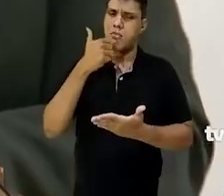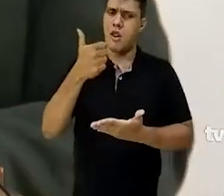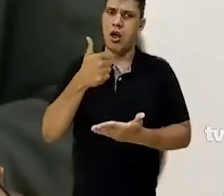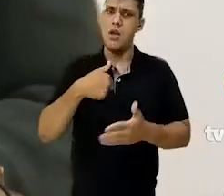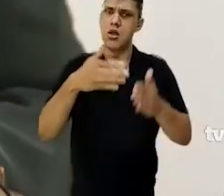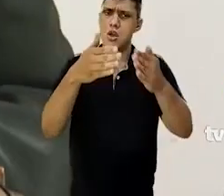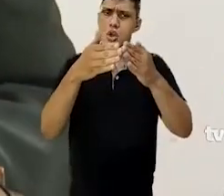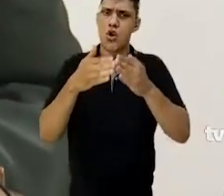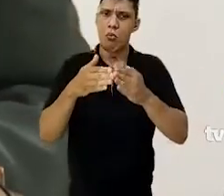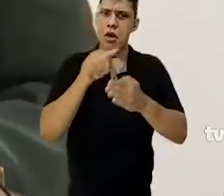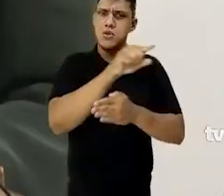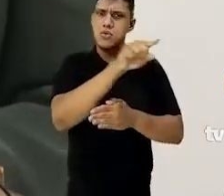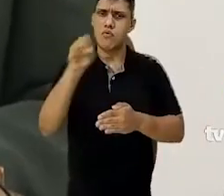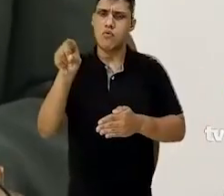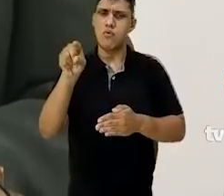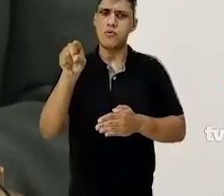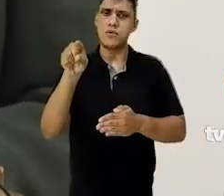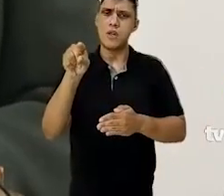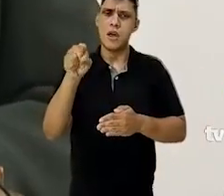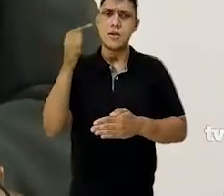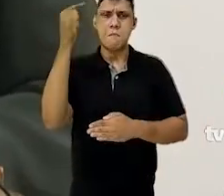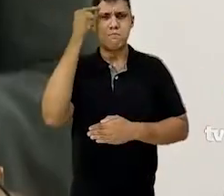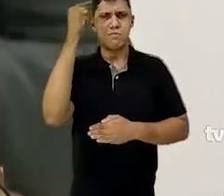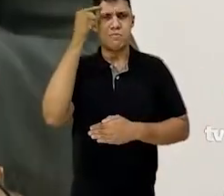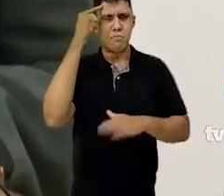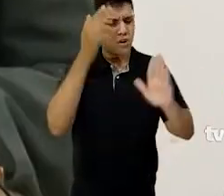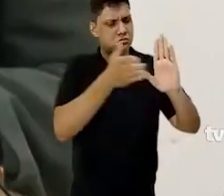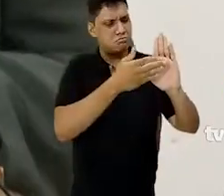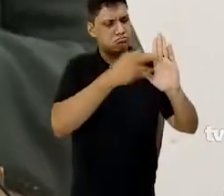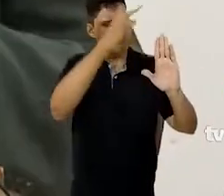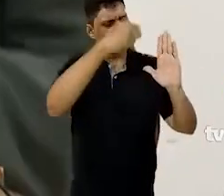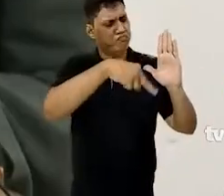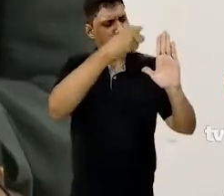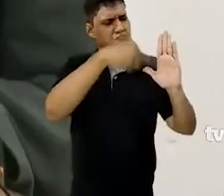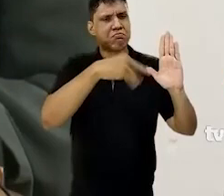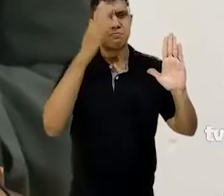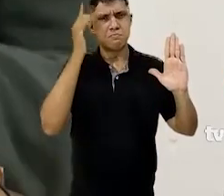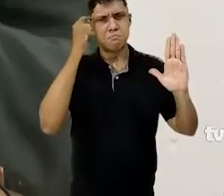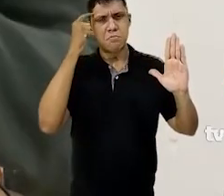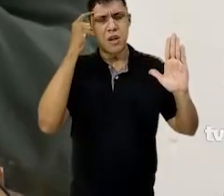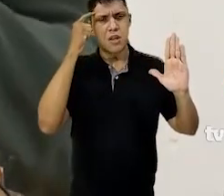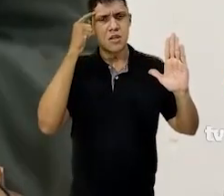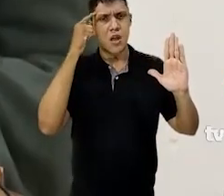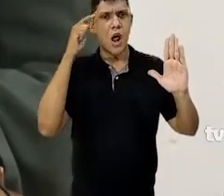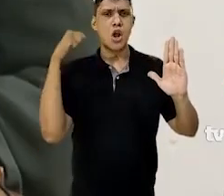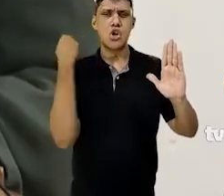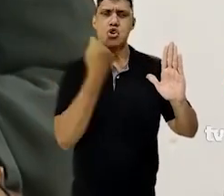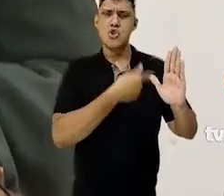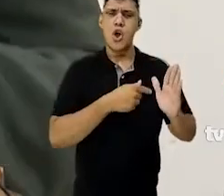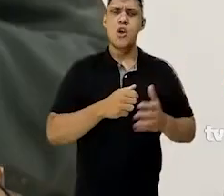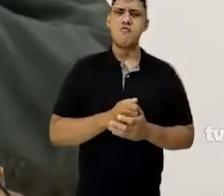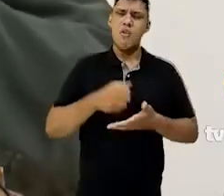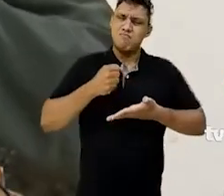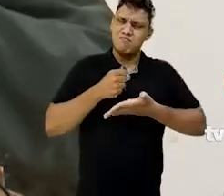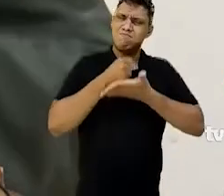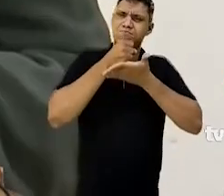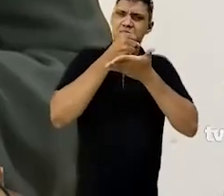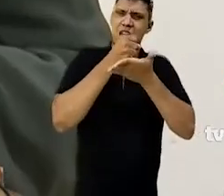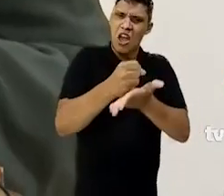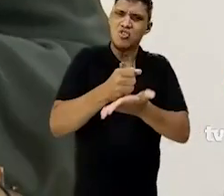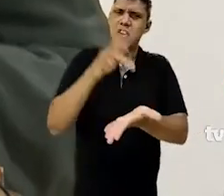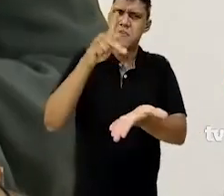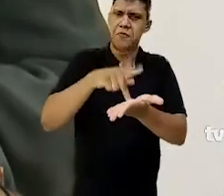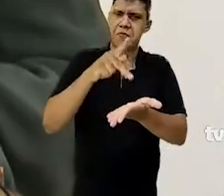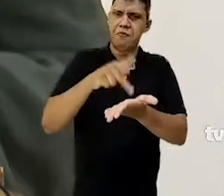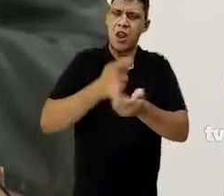Peço à população que analise nossas propostas e vamos investir maciçamente na economia